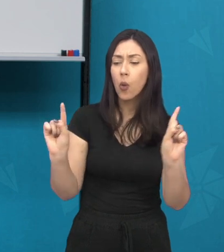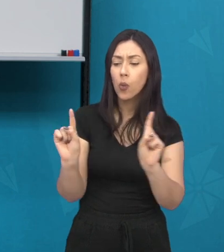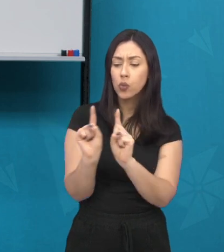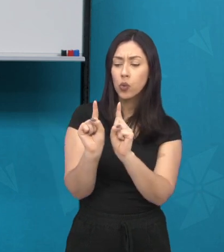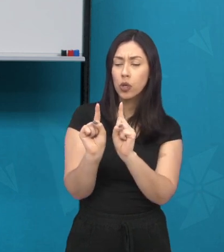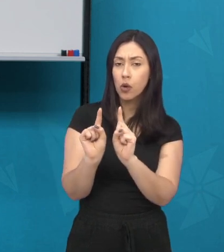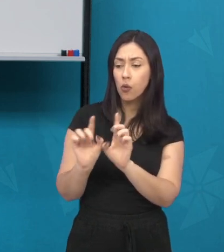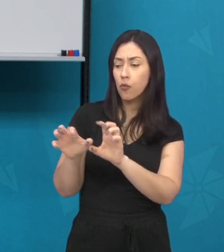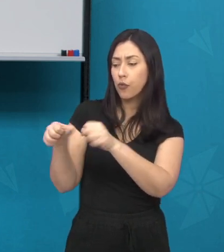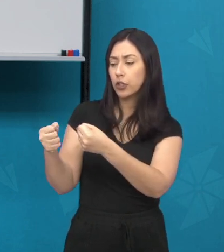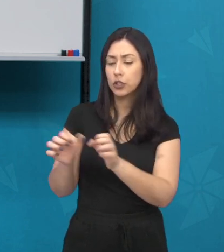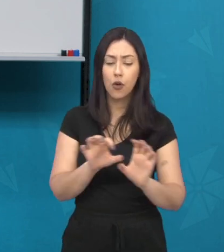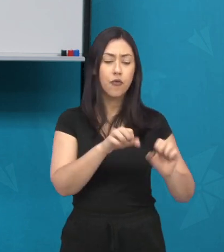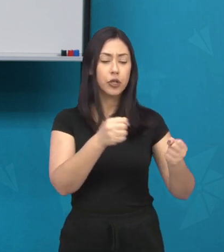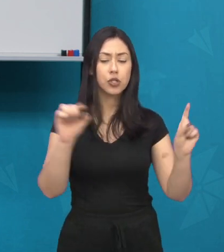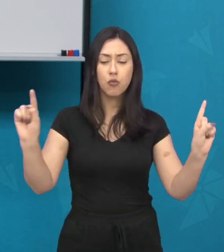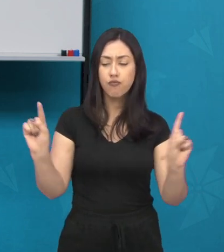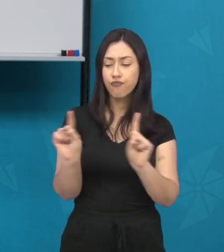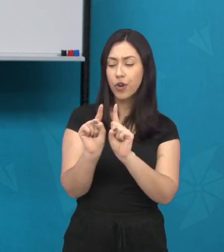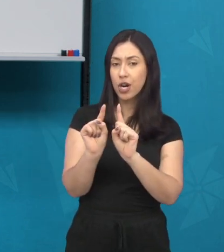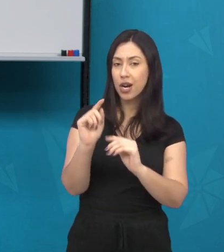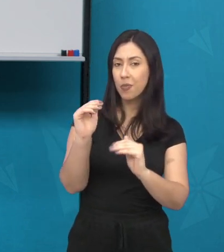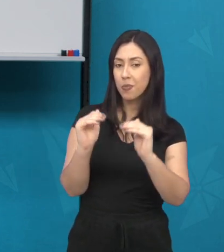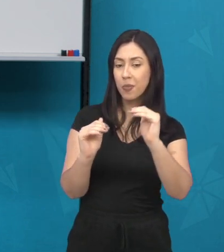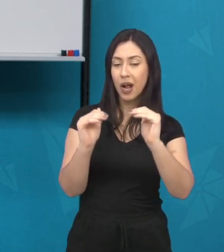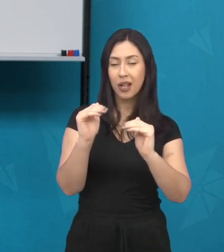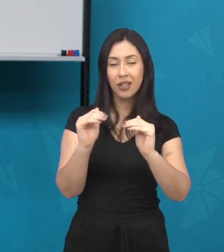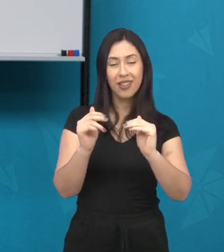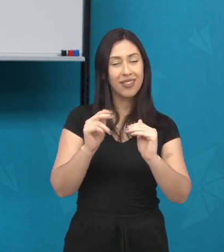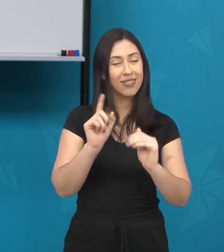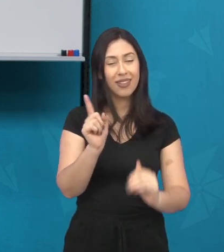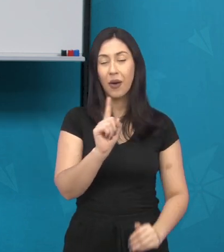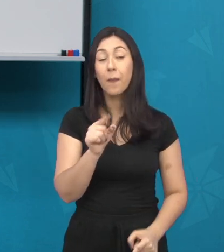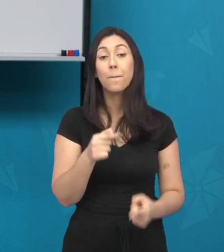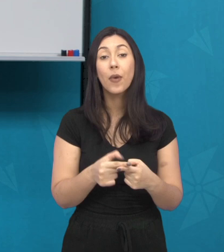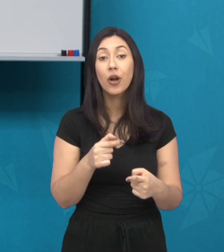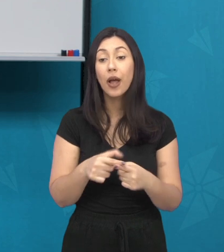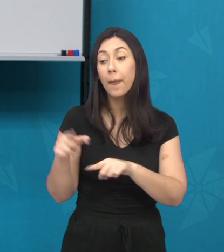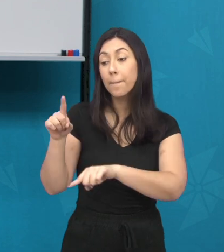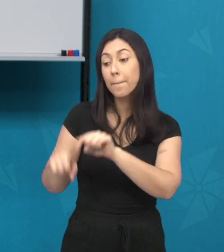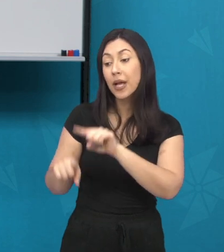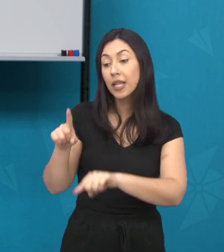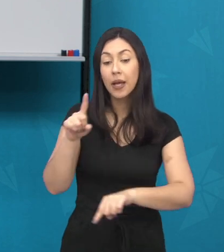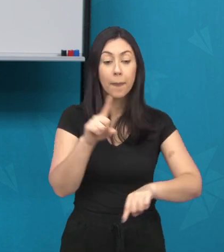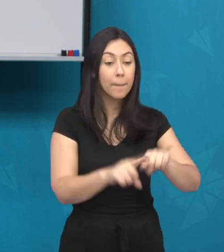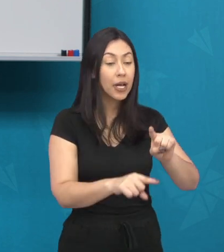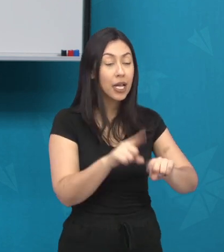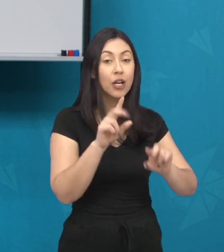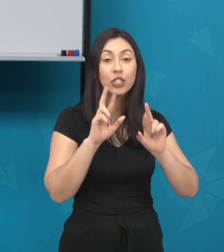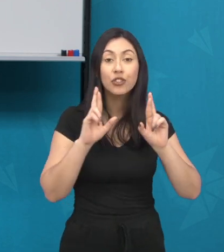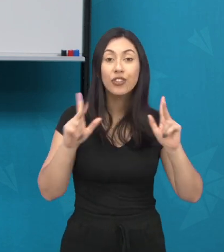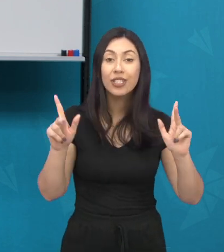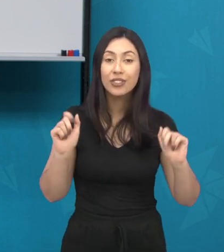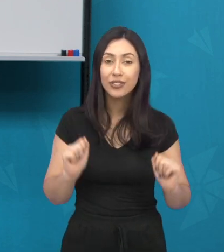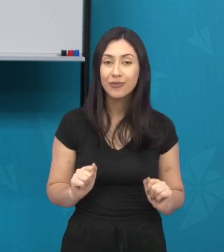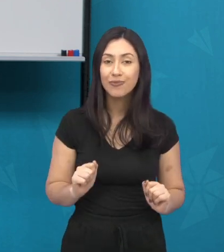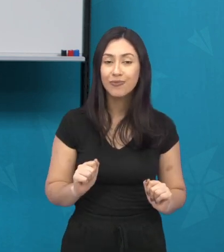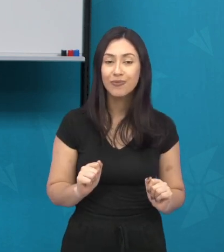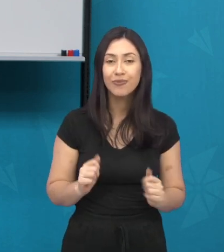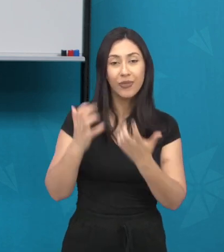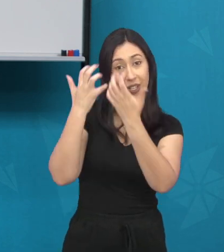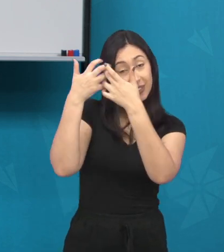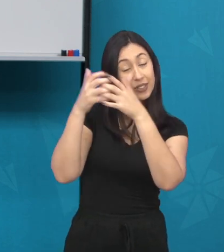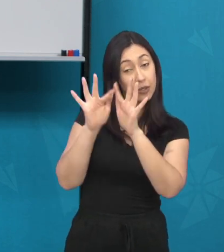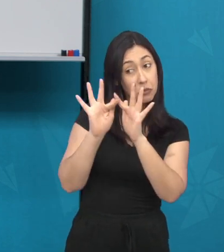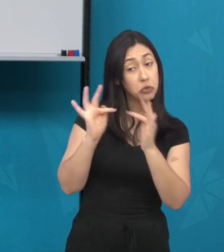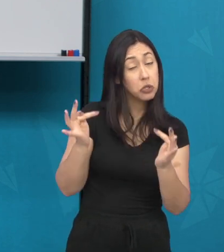elas se equilibram não pois são aplicadas em corpos diferentes Olha só galera esse raciocínio